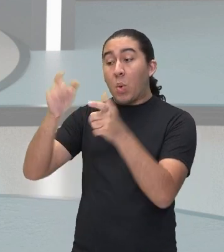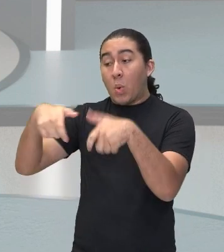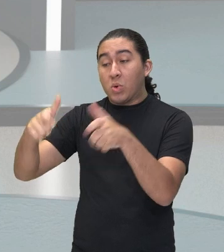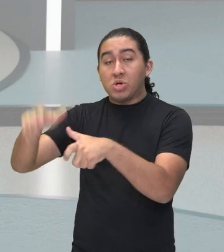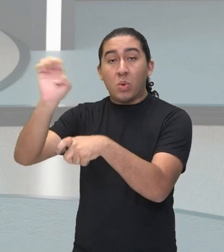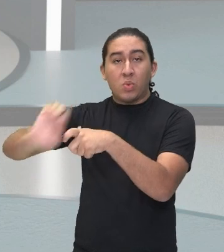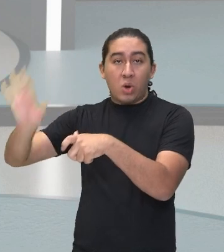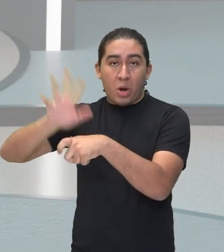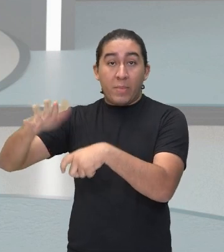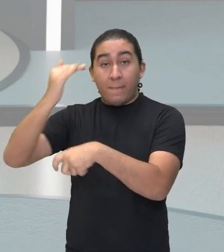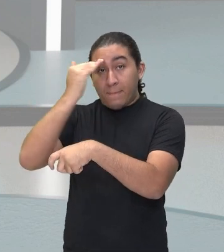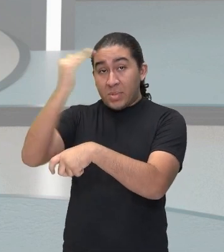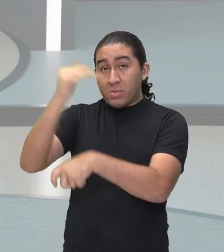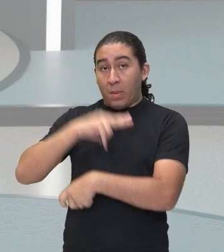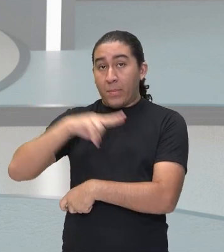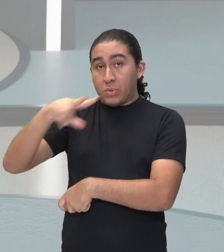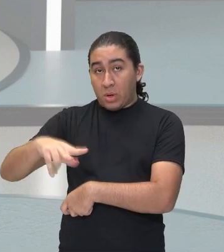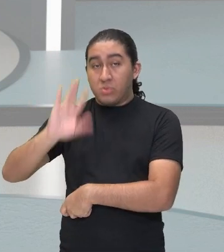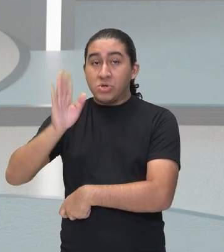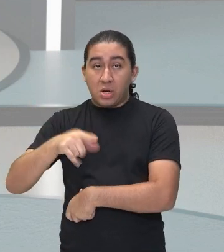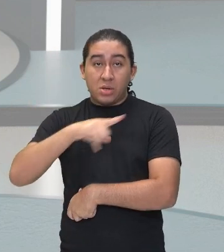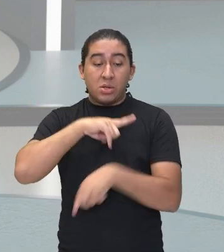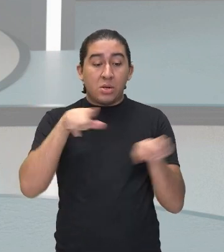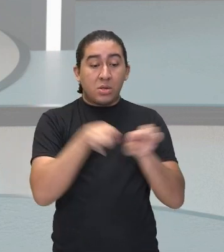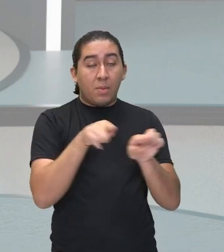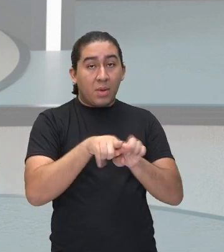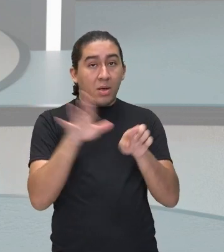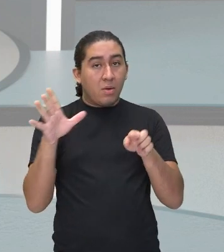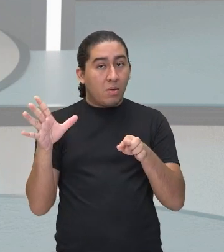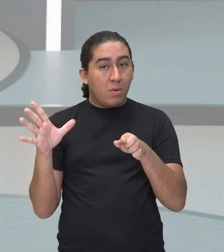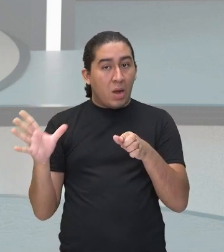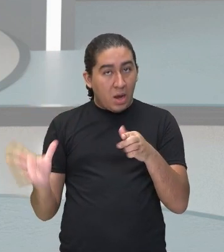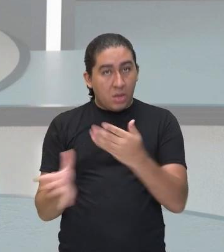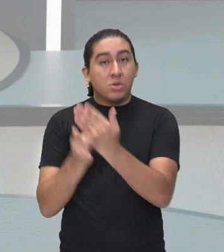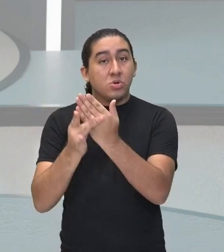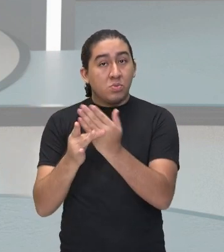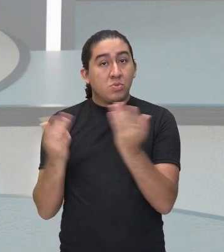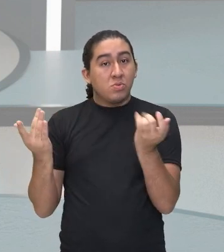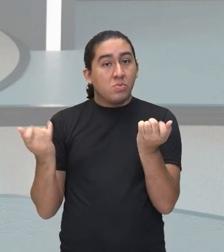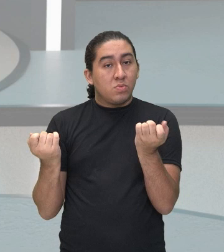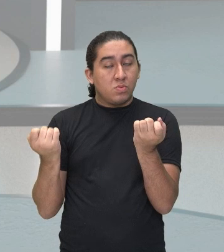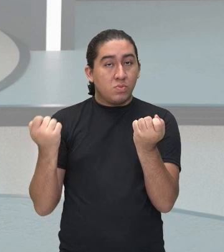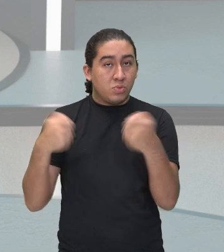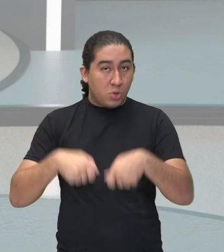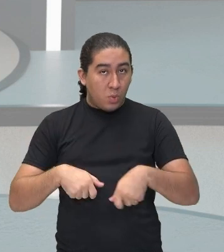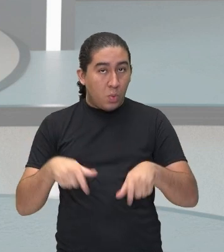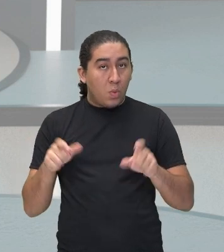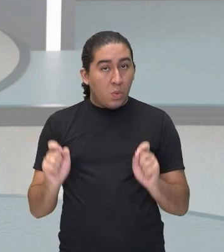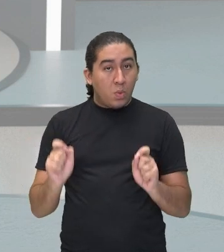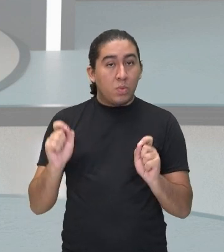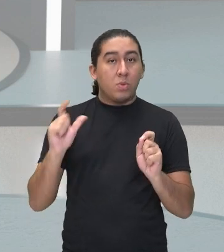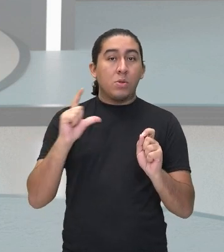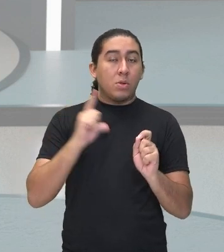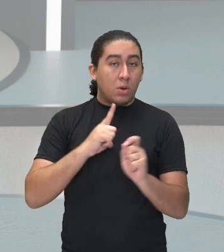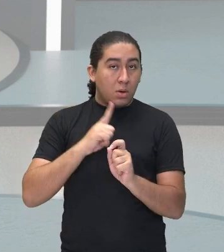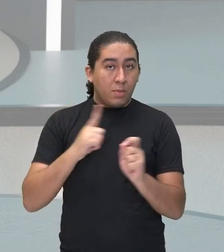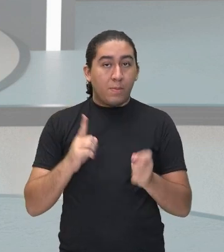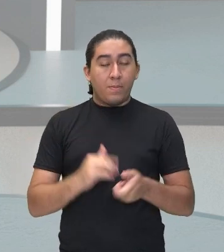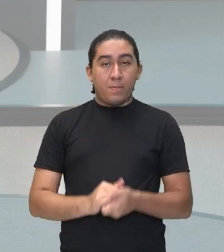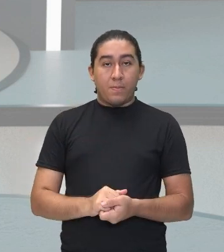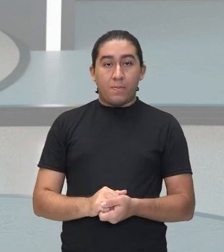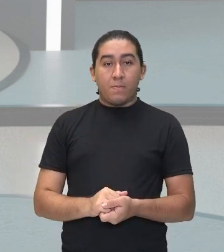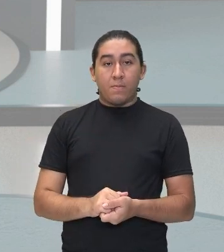Portugal especialmente, né? E o realismo vem para ir de encontro